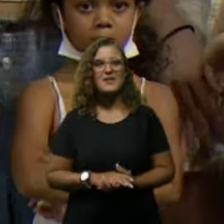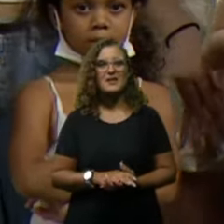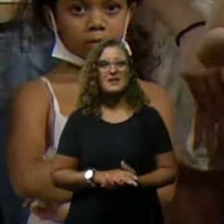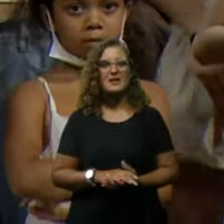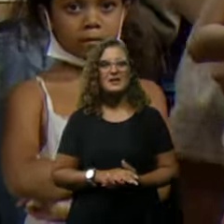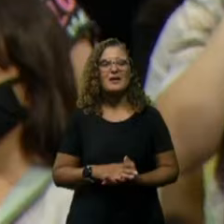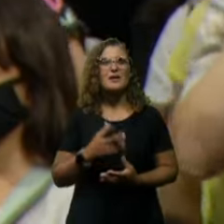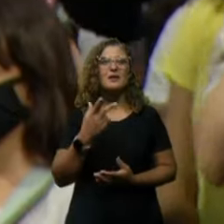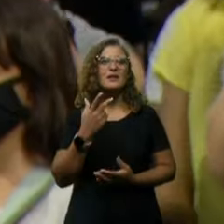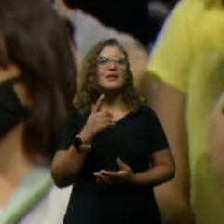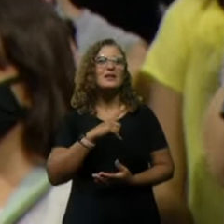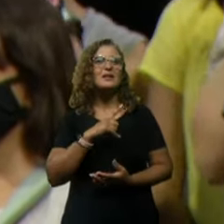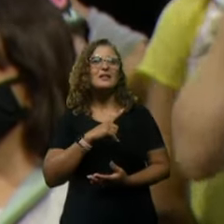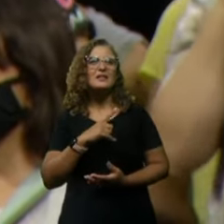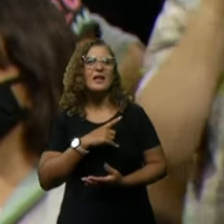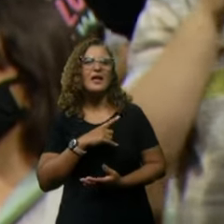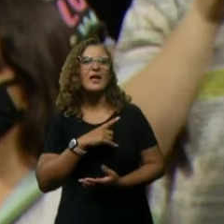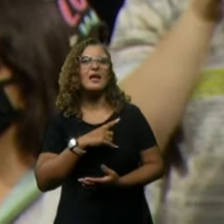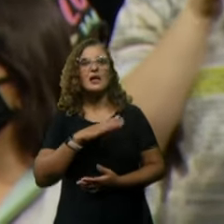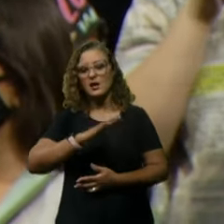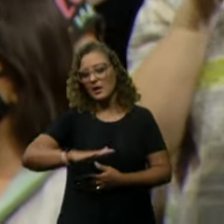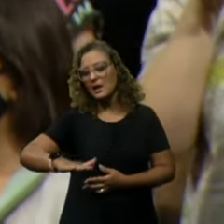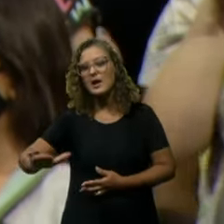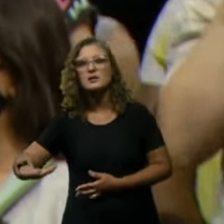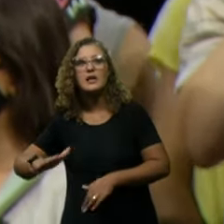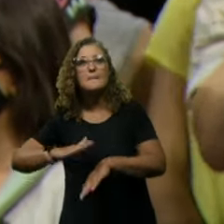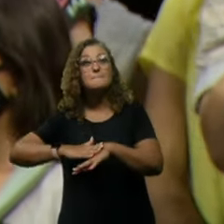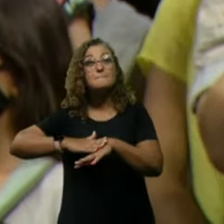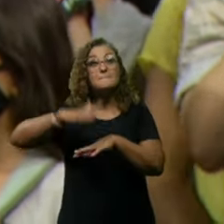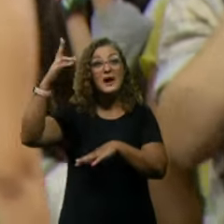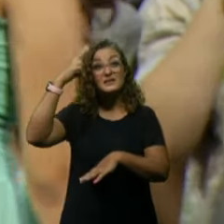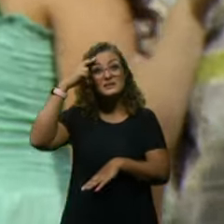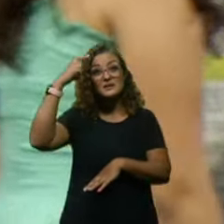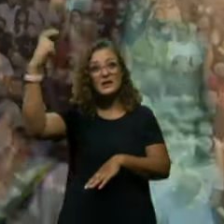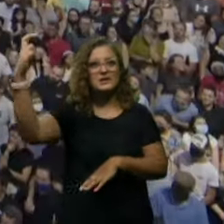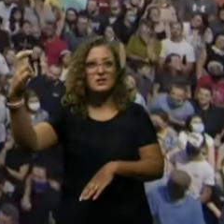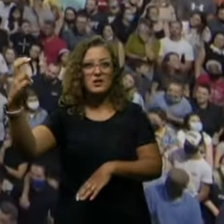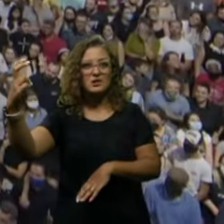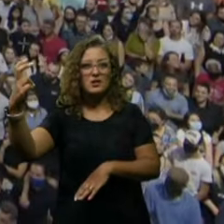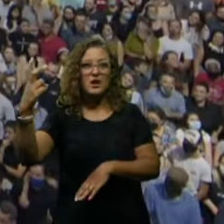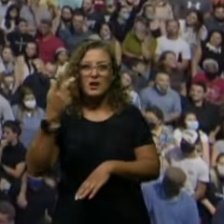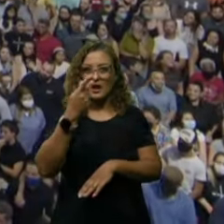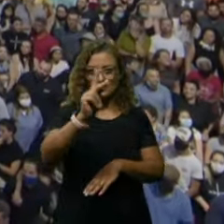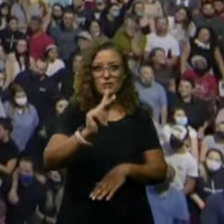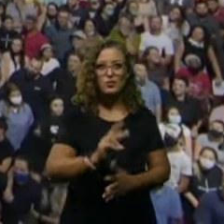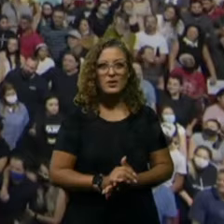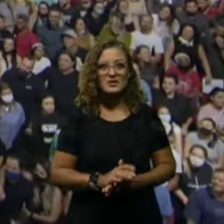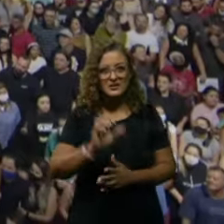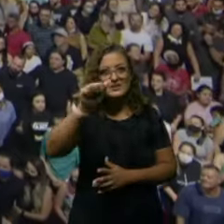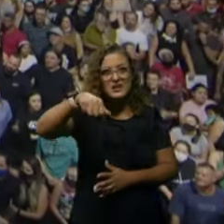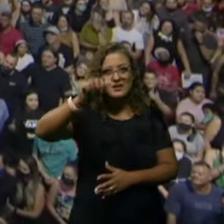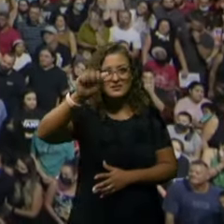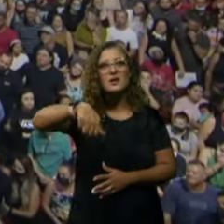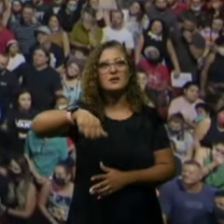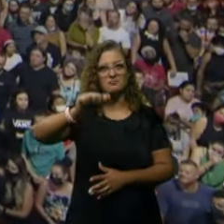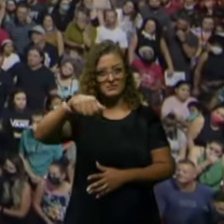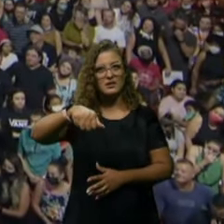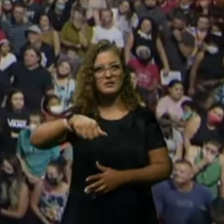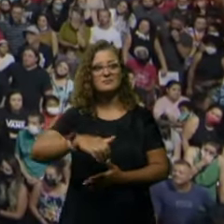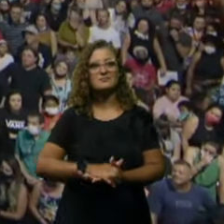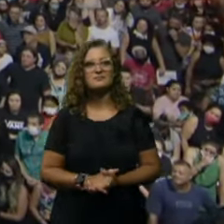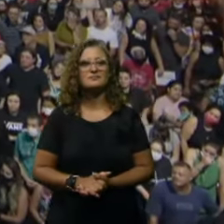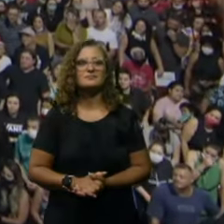reconhece que tem crianças mais inteligentes do que as crianças que você conhece sim ou não sim ou não